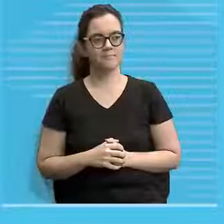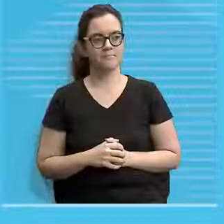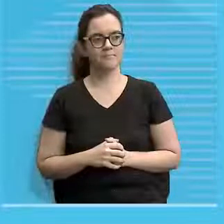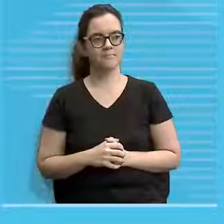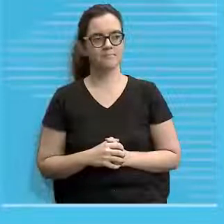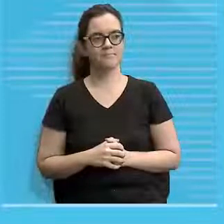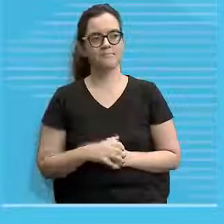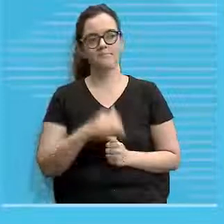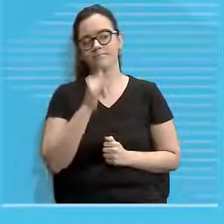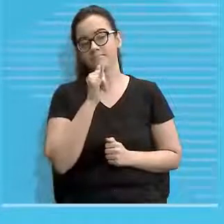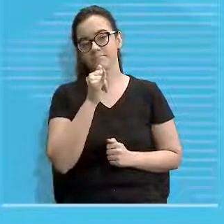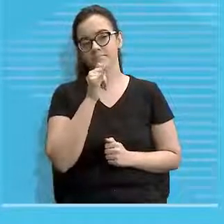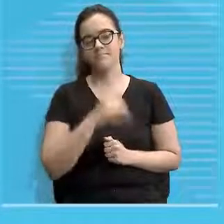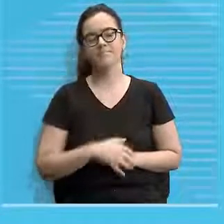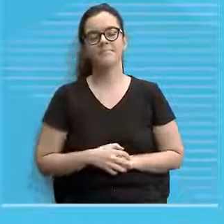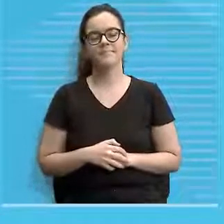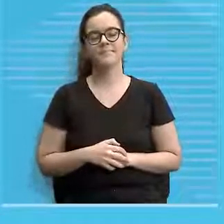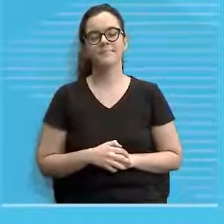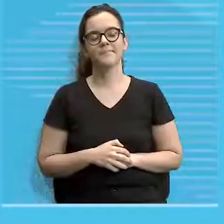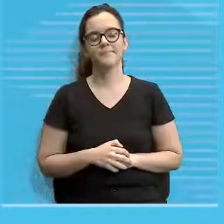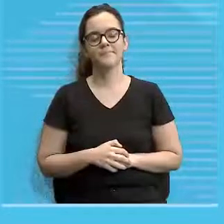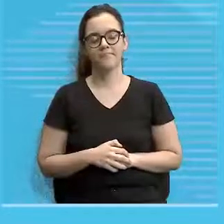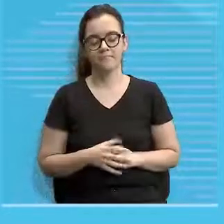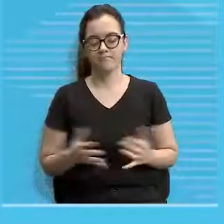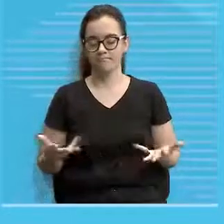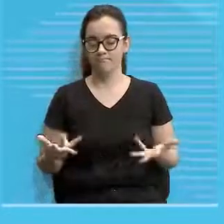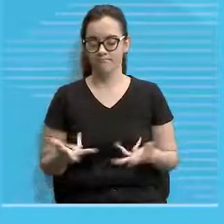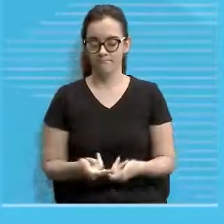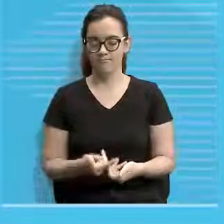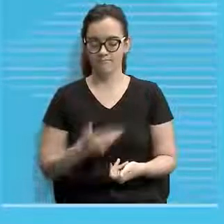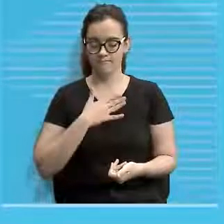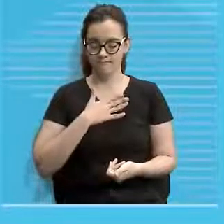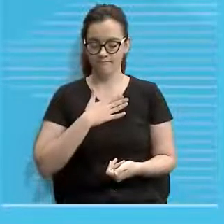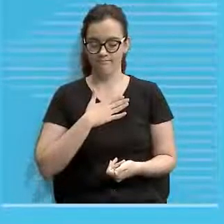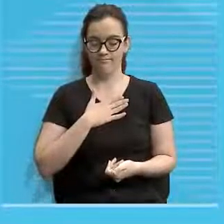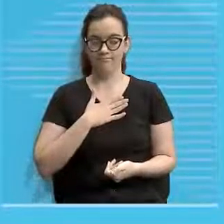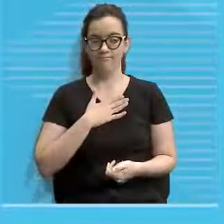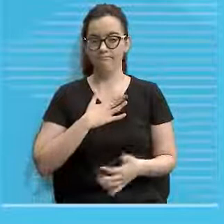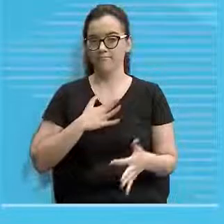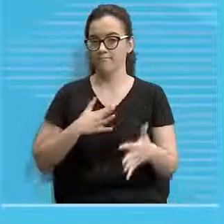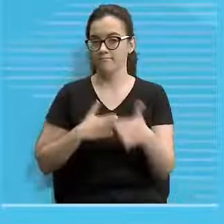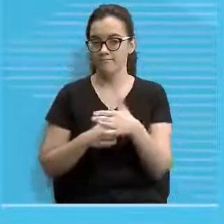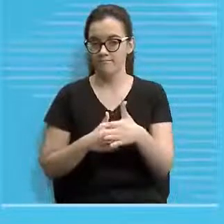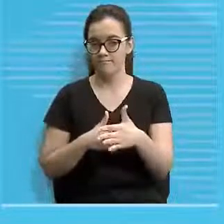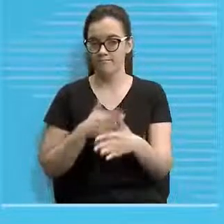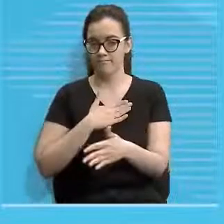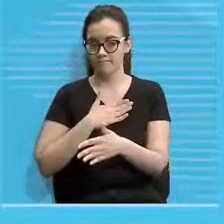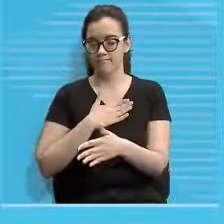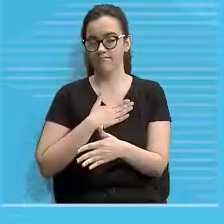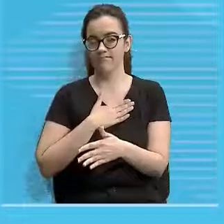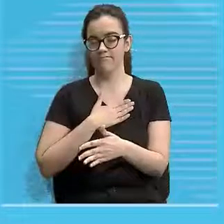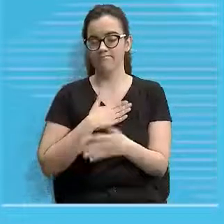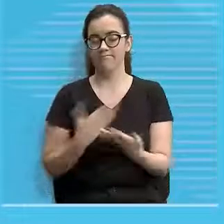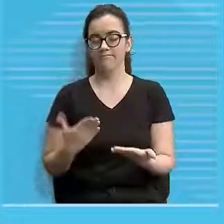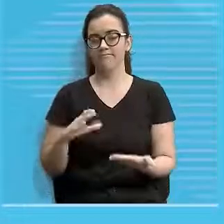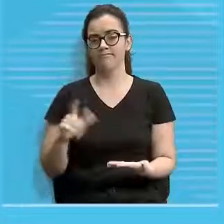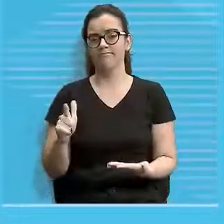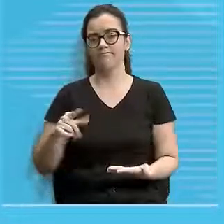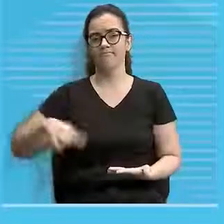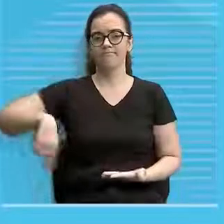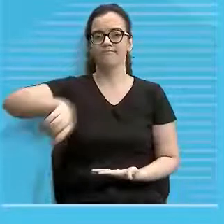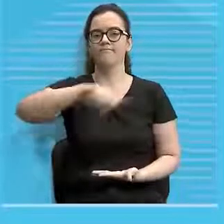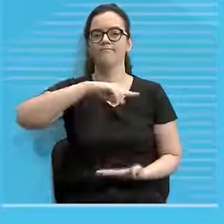meus potenciais? Quais são também as minhas limitações, né? Claro, todo mundo aqui, a gente